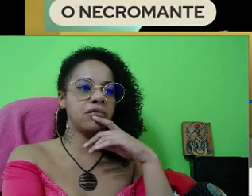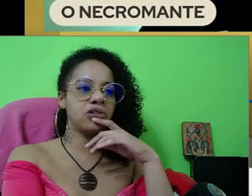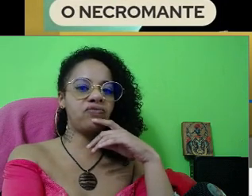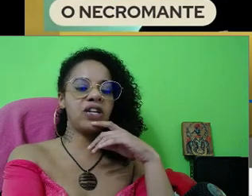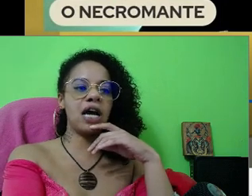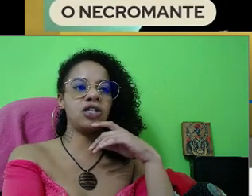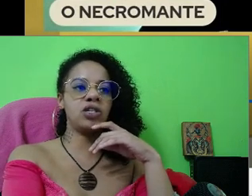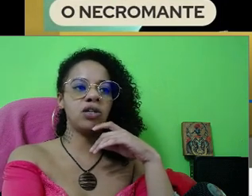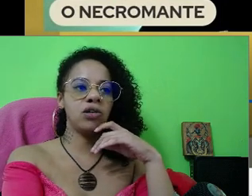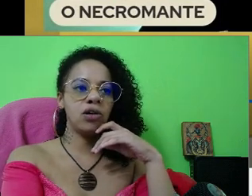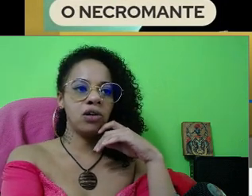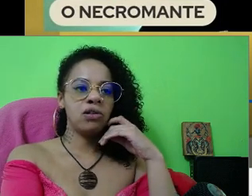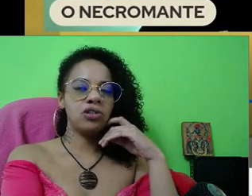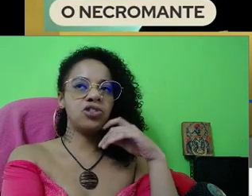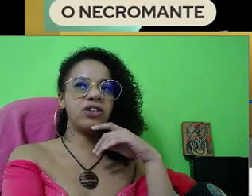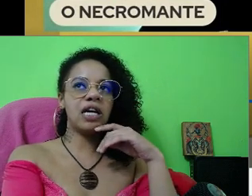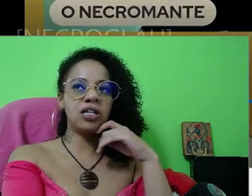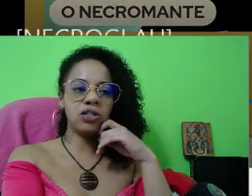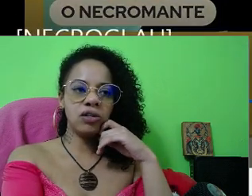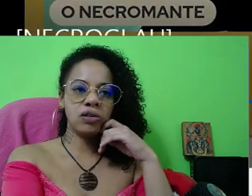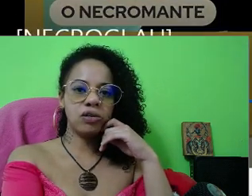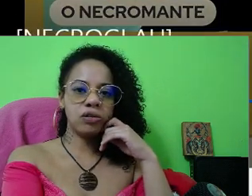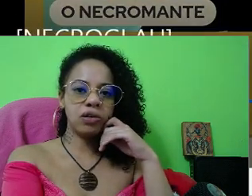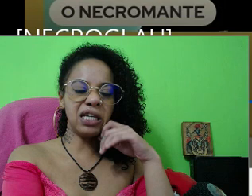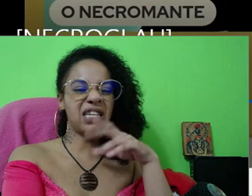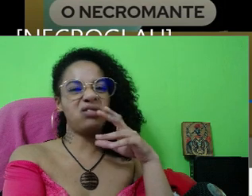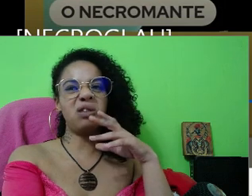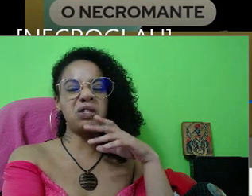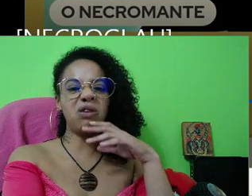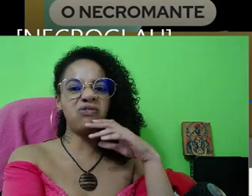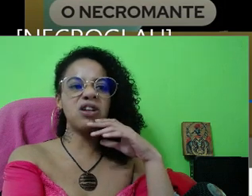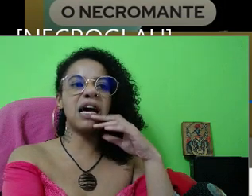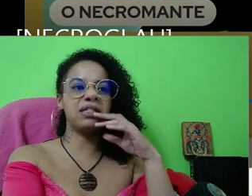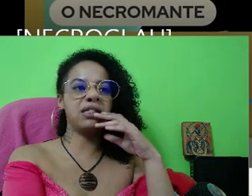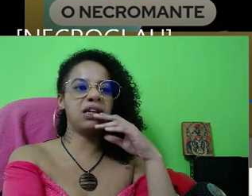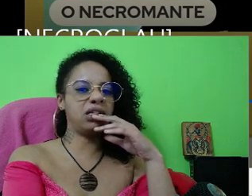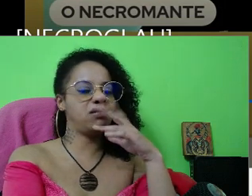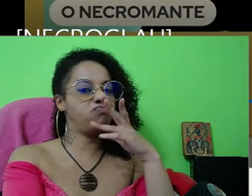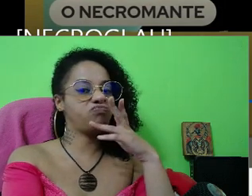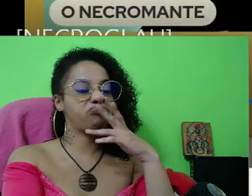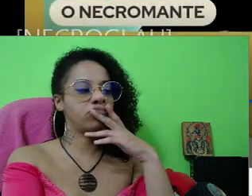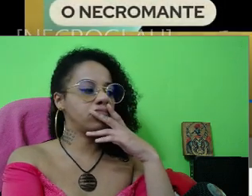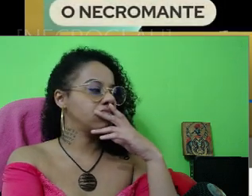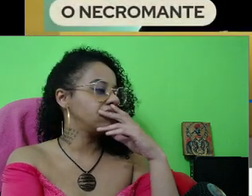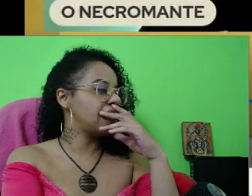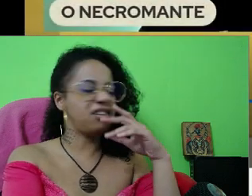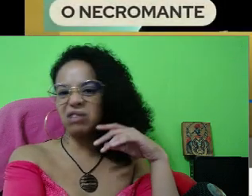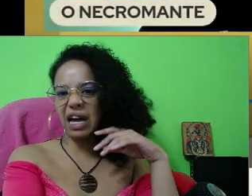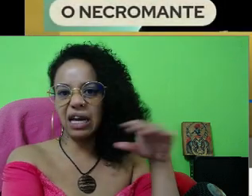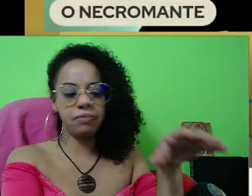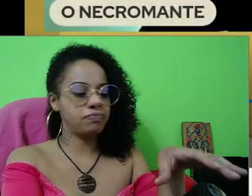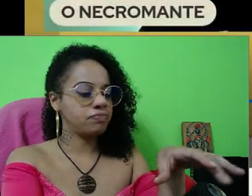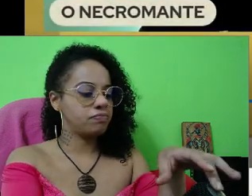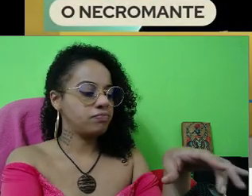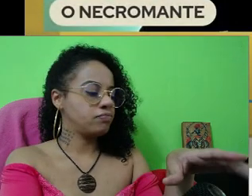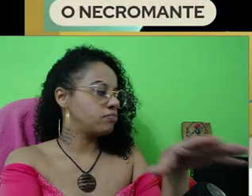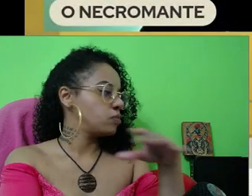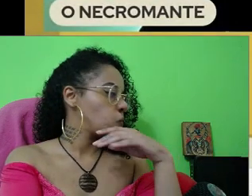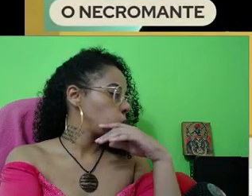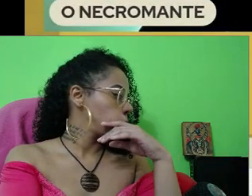não faria de verdade de verdade exceto se a pessoa for nada né Aí não dá